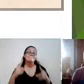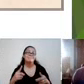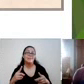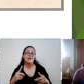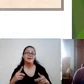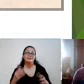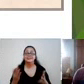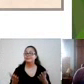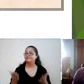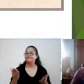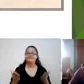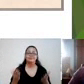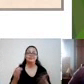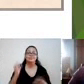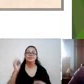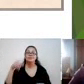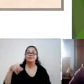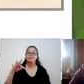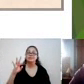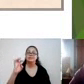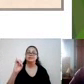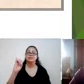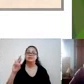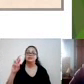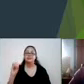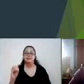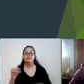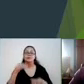está dentro dos naturais, ok, pessoal?